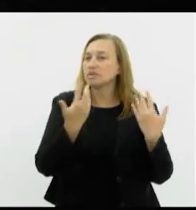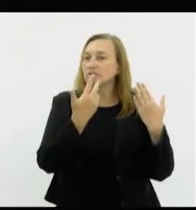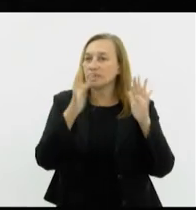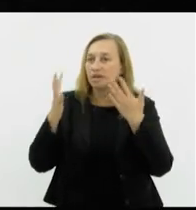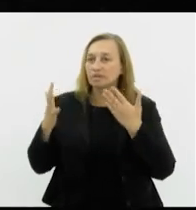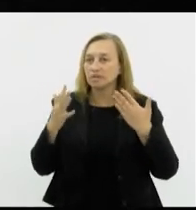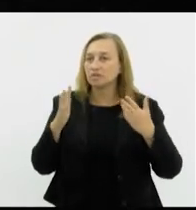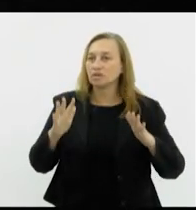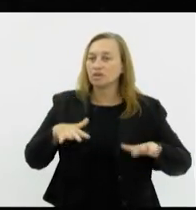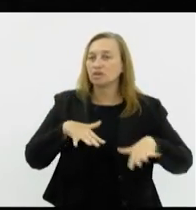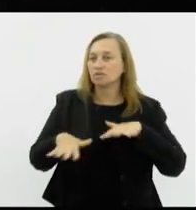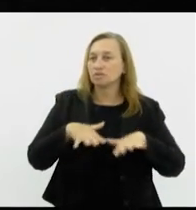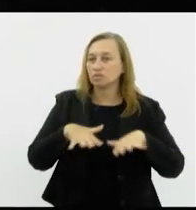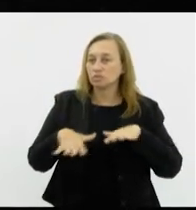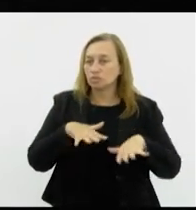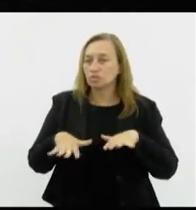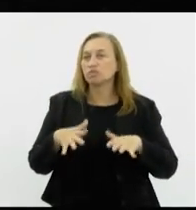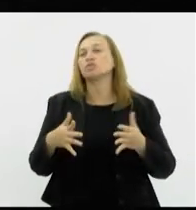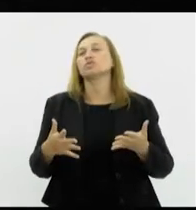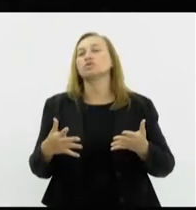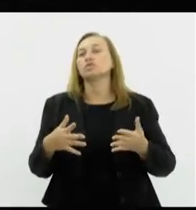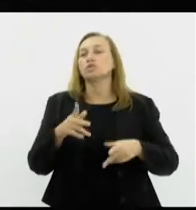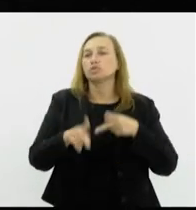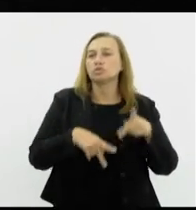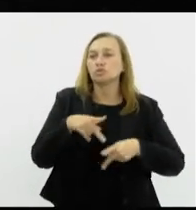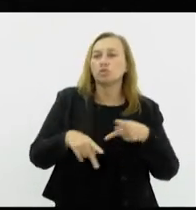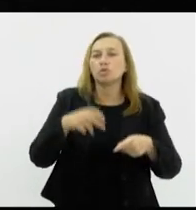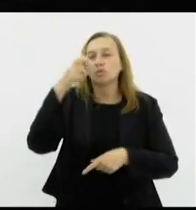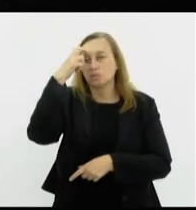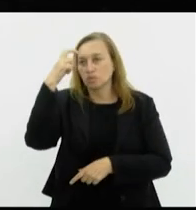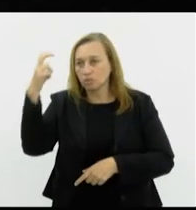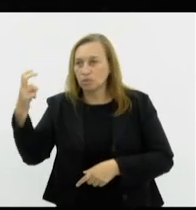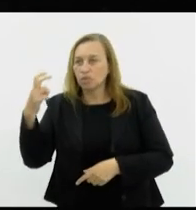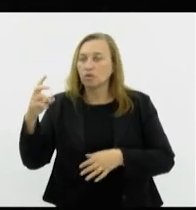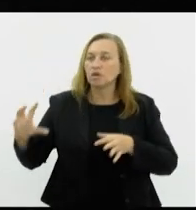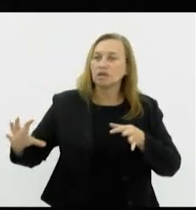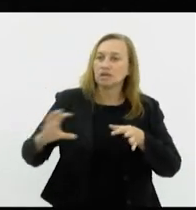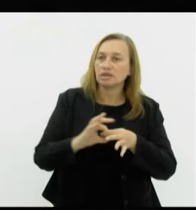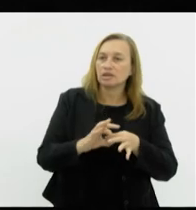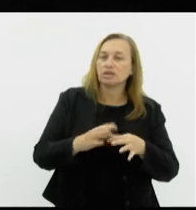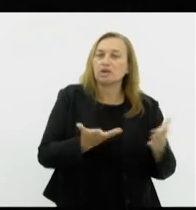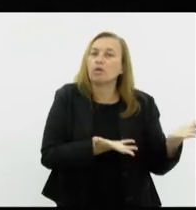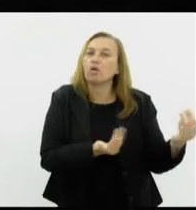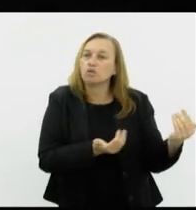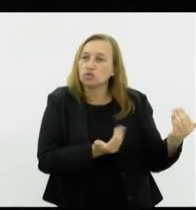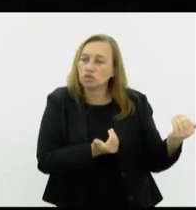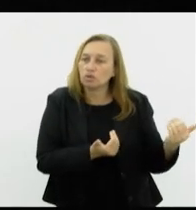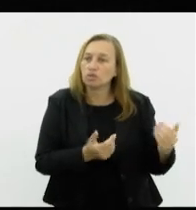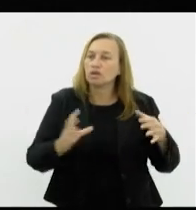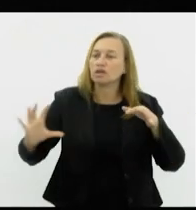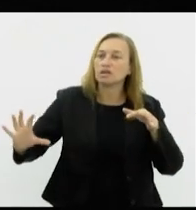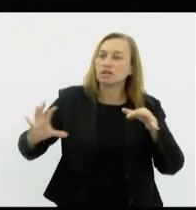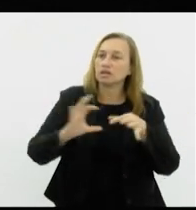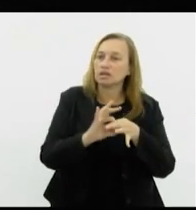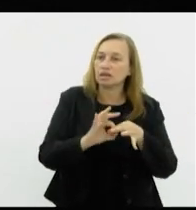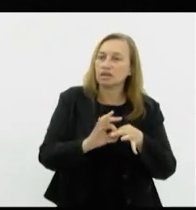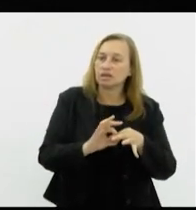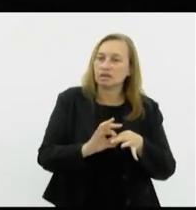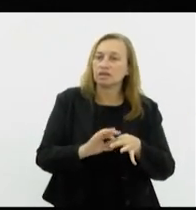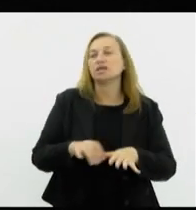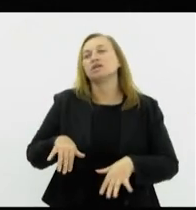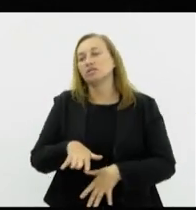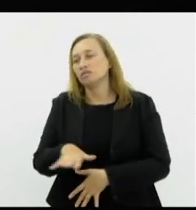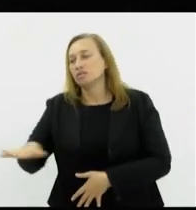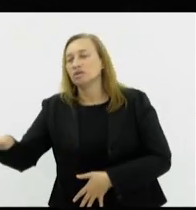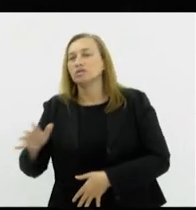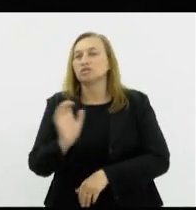as manifestações populares e culturais ligadas à nossa juventude, ligadas à juventude periférica